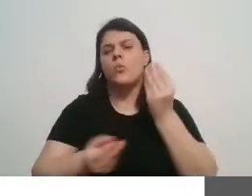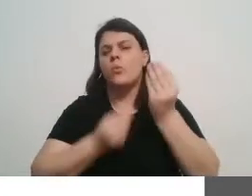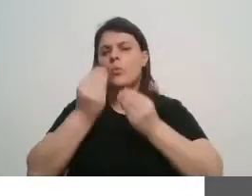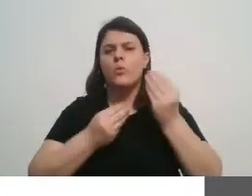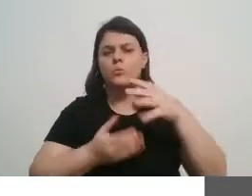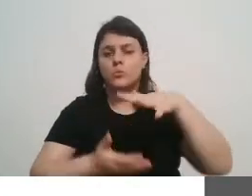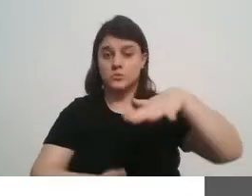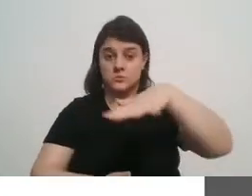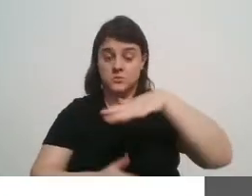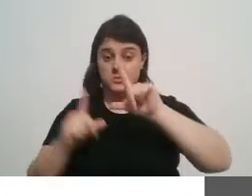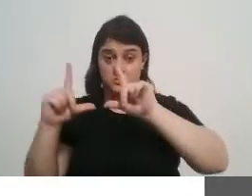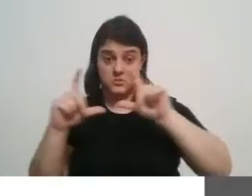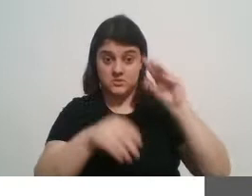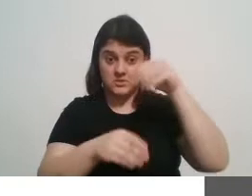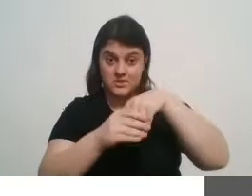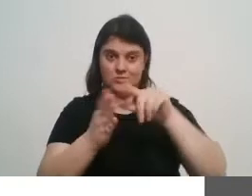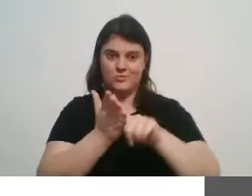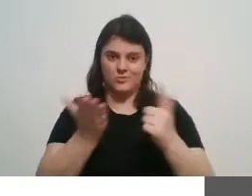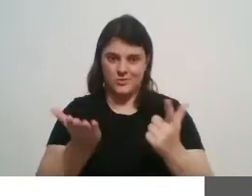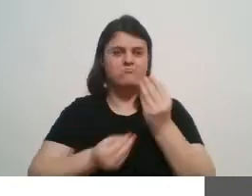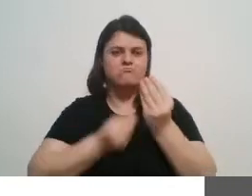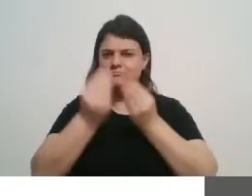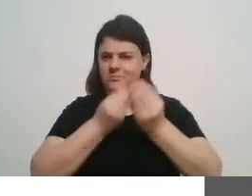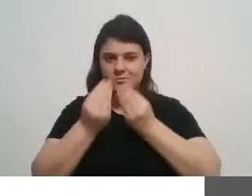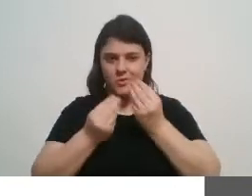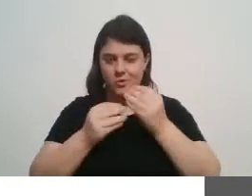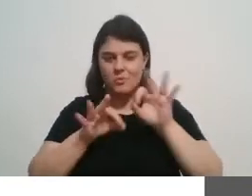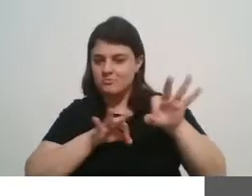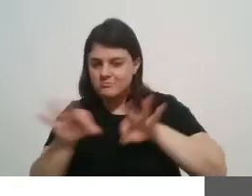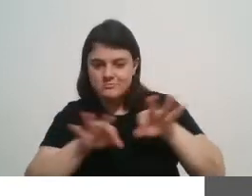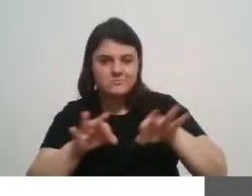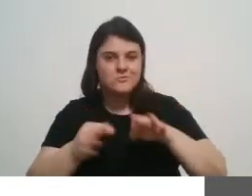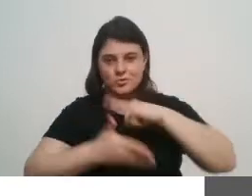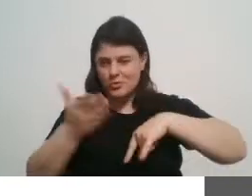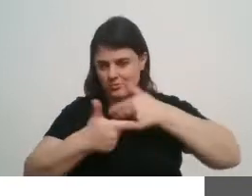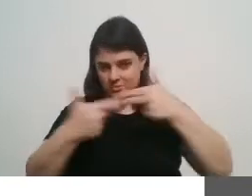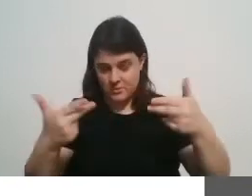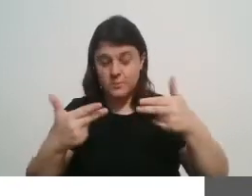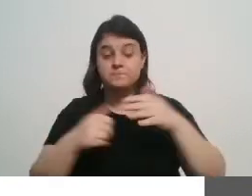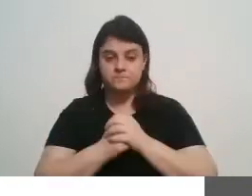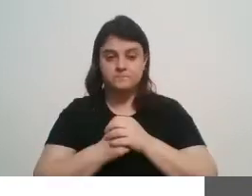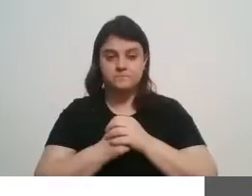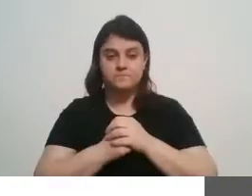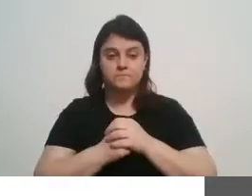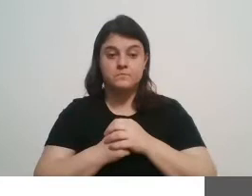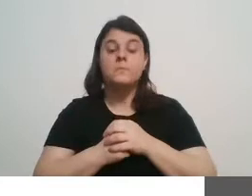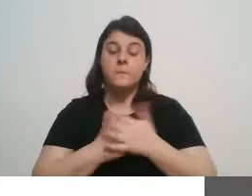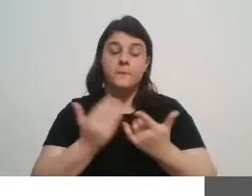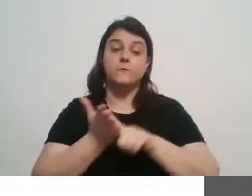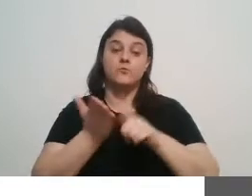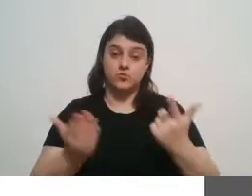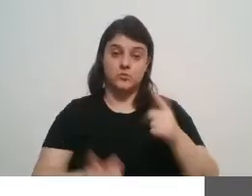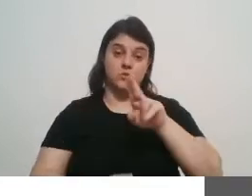departamento fotográfico do Última Hora e como que se dava a produção desses documentos. No caso do Última Hora, o fotógrafo